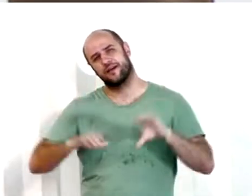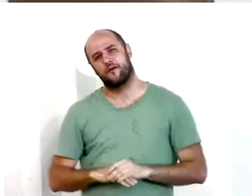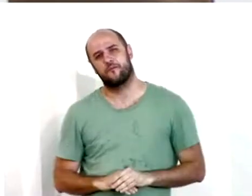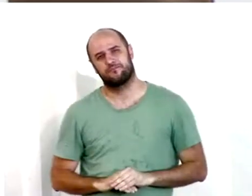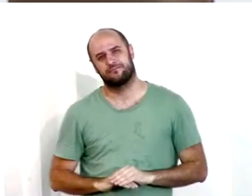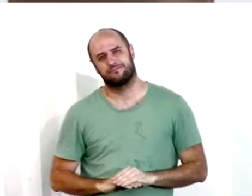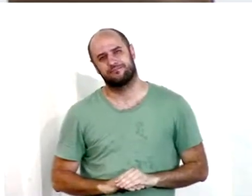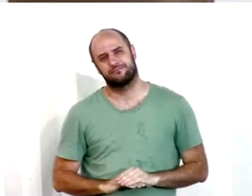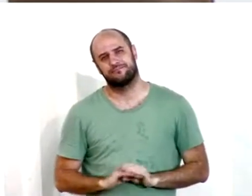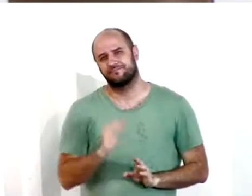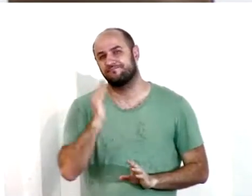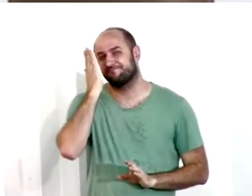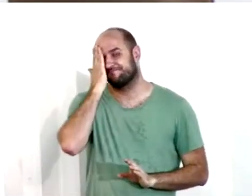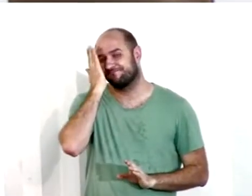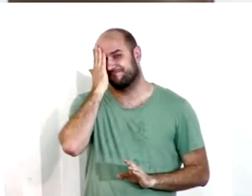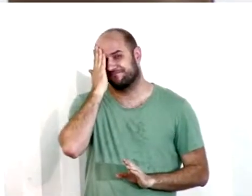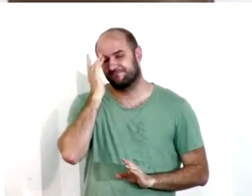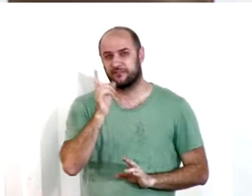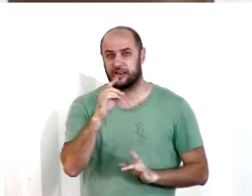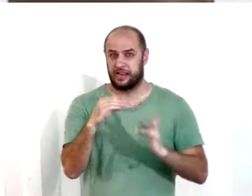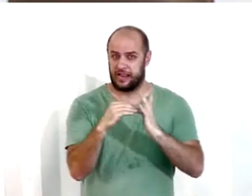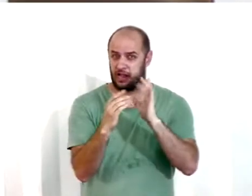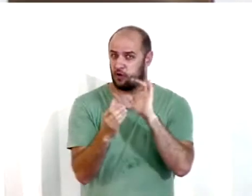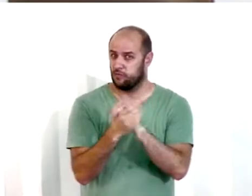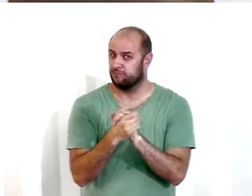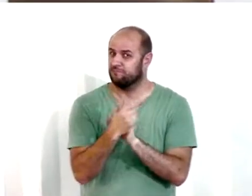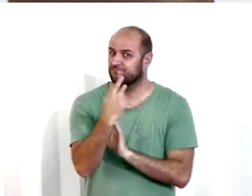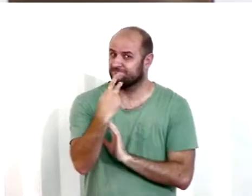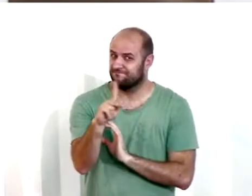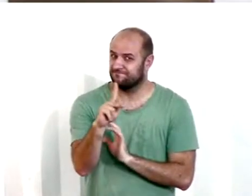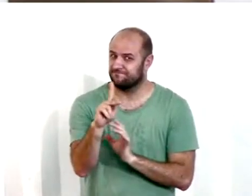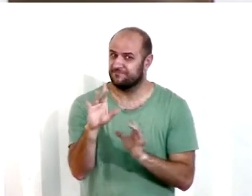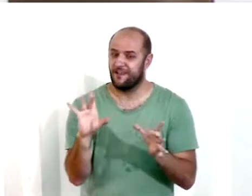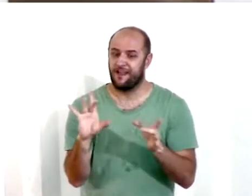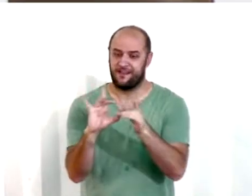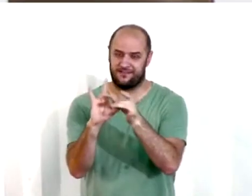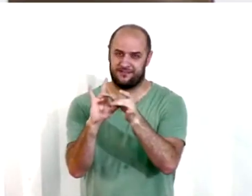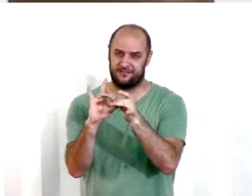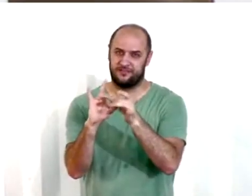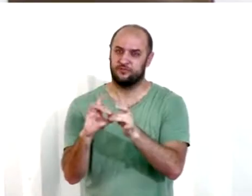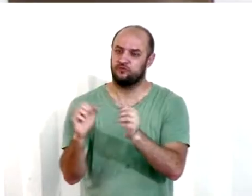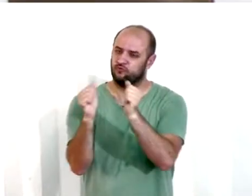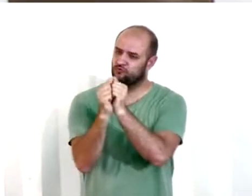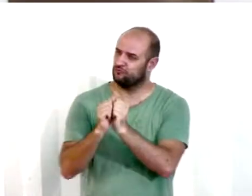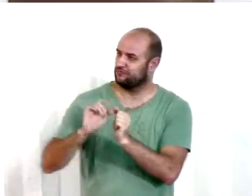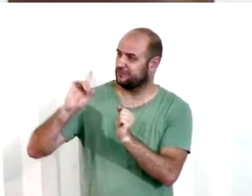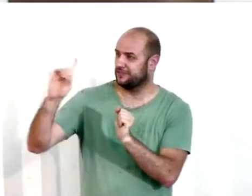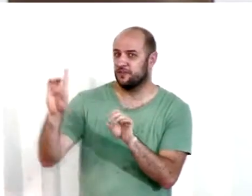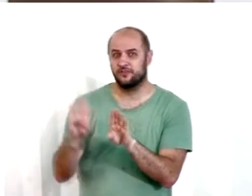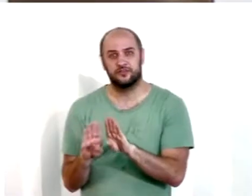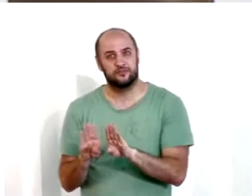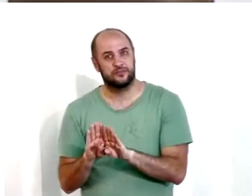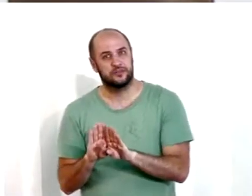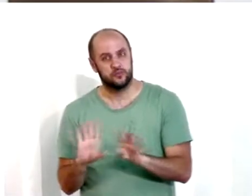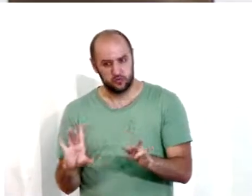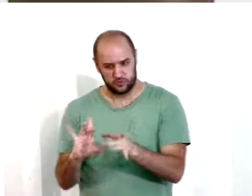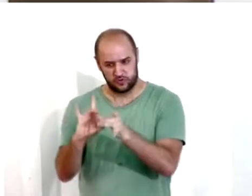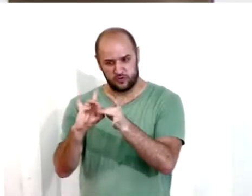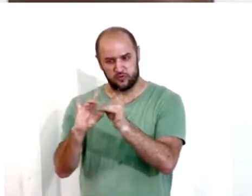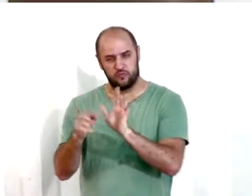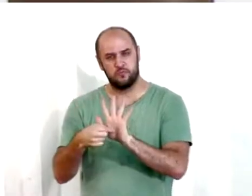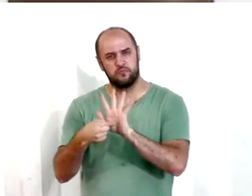Você sabe que o seu casamento é uma aliança junto a Deus? E que essa aliança aponta para